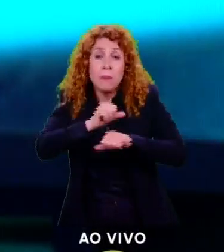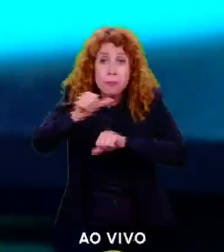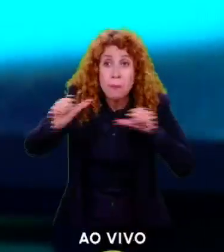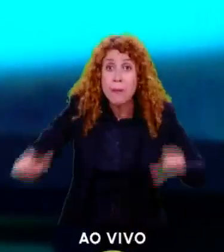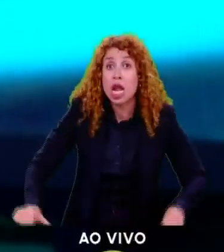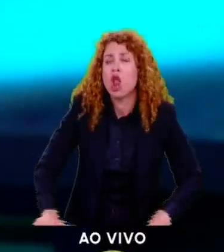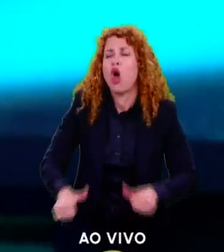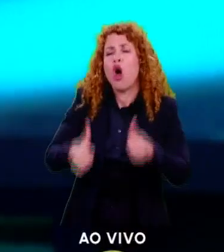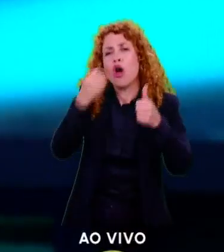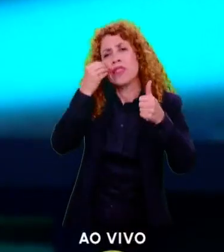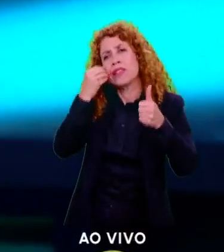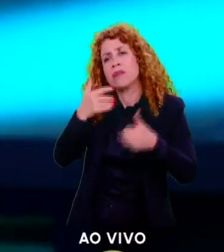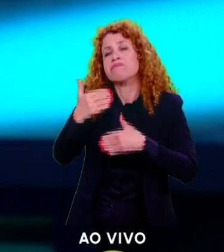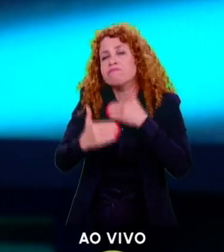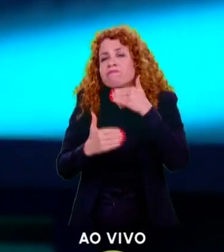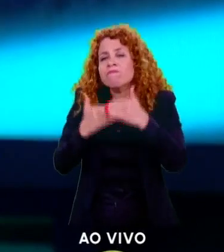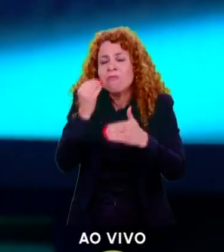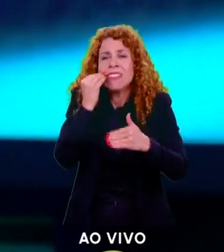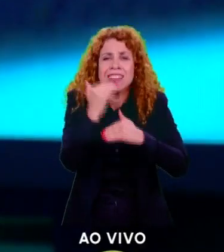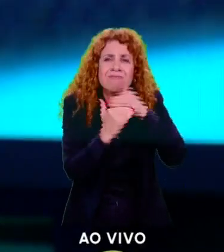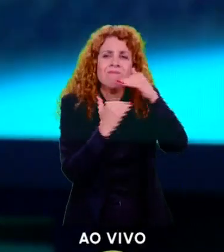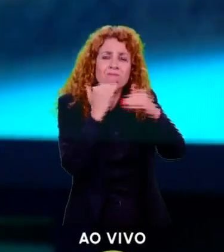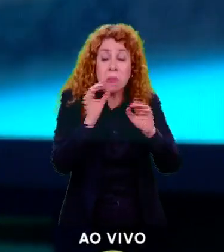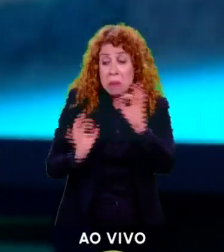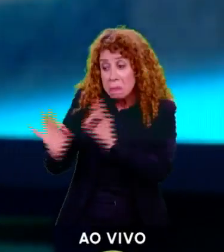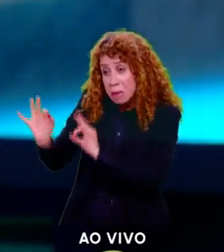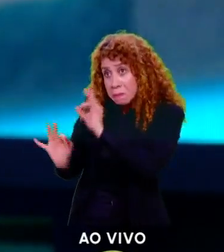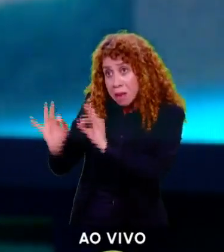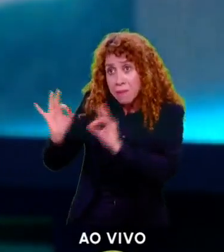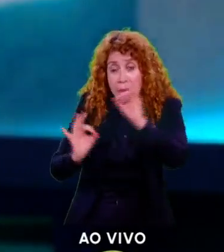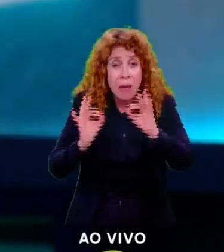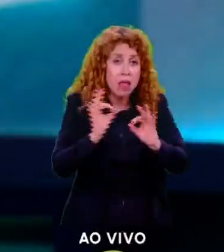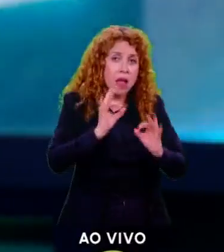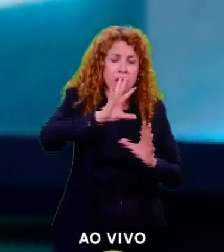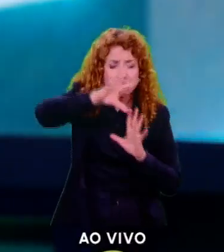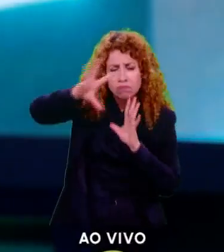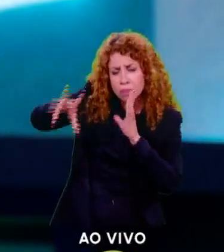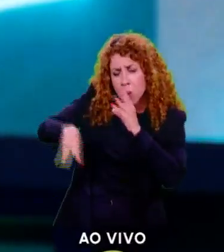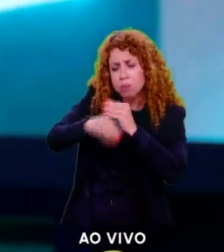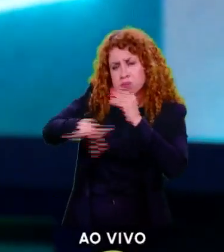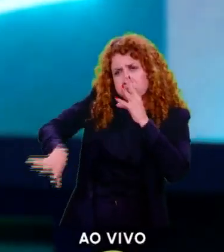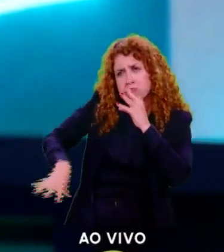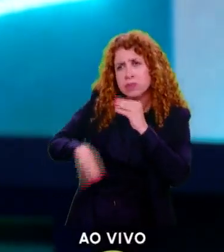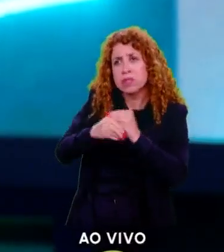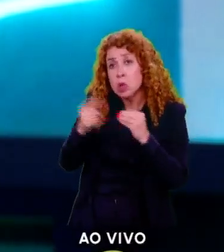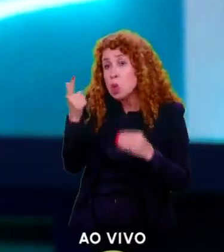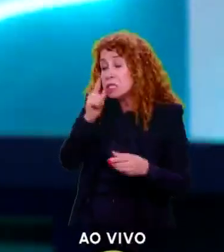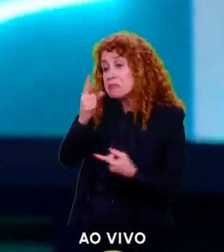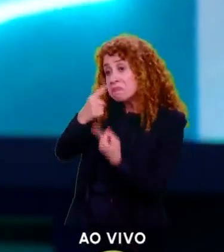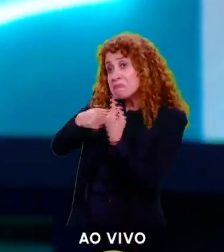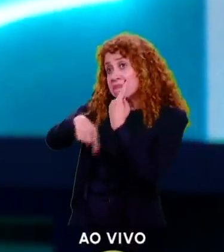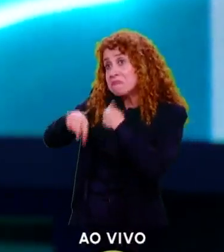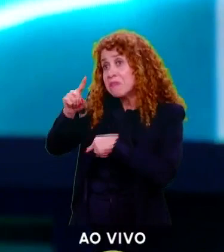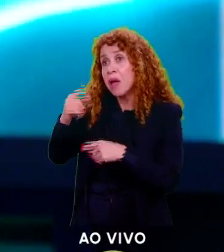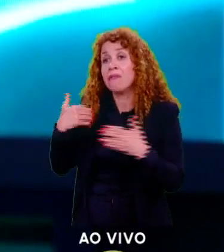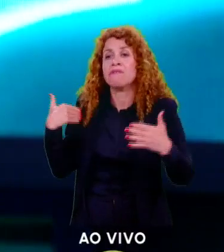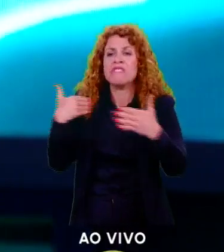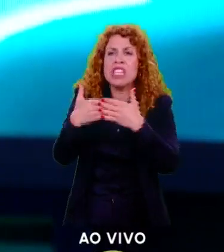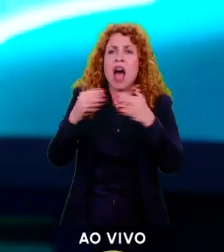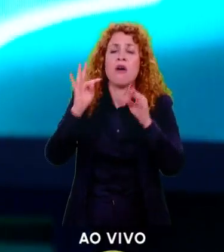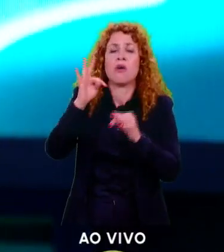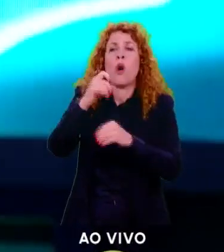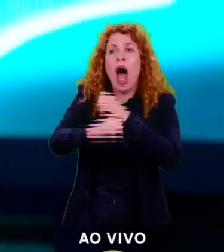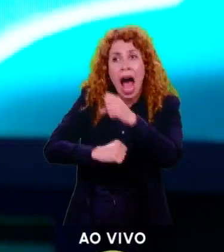um grande projeto uma grande proposta de emenda Constituição e resolvemos até o final do ano concedeu os 200